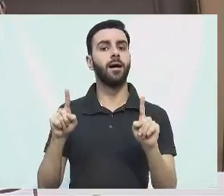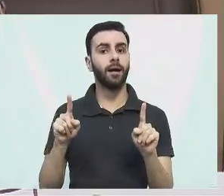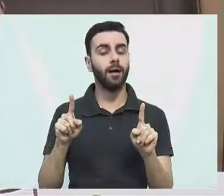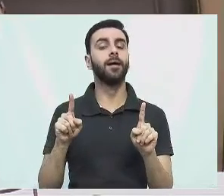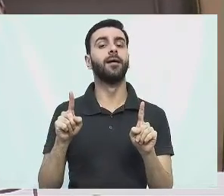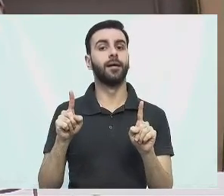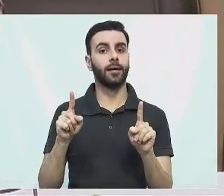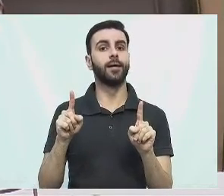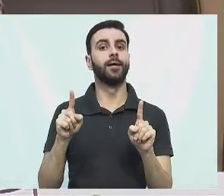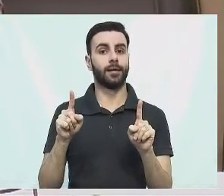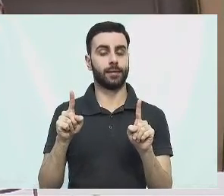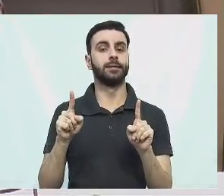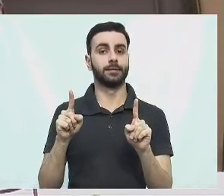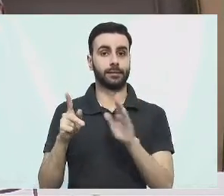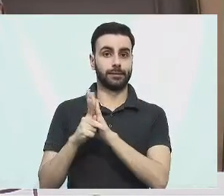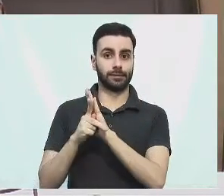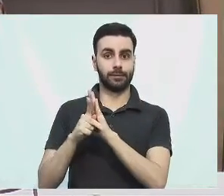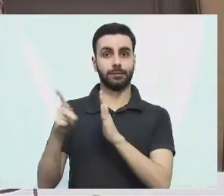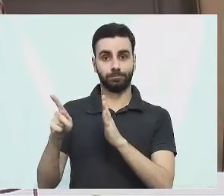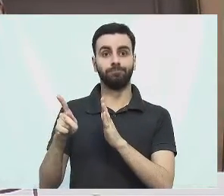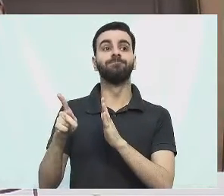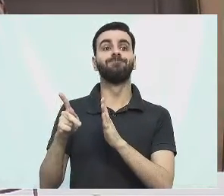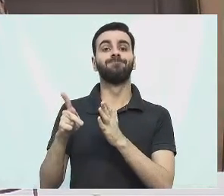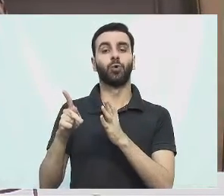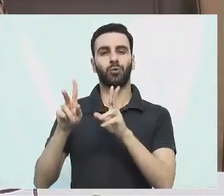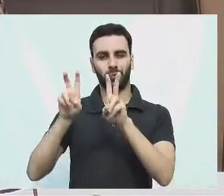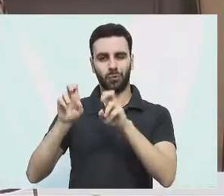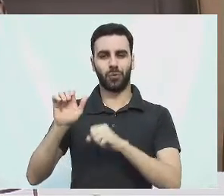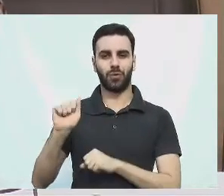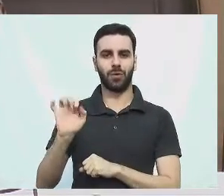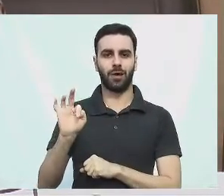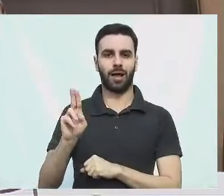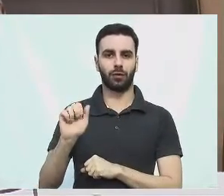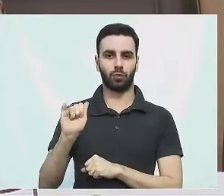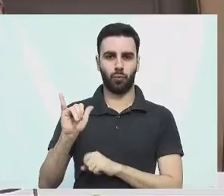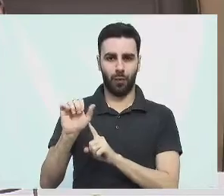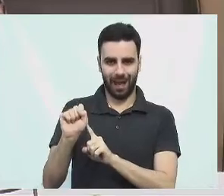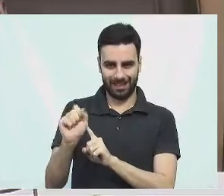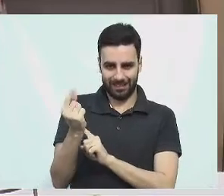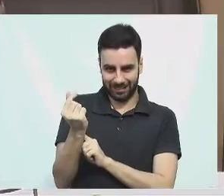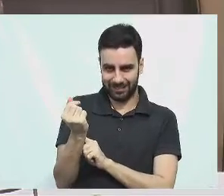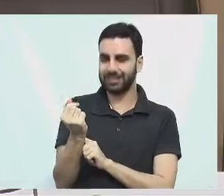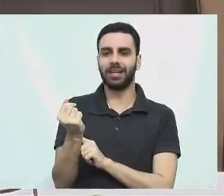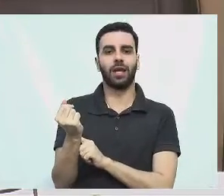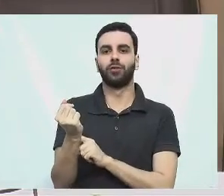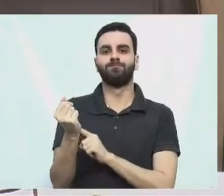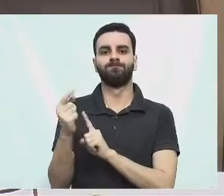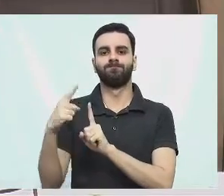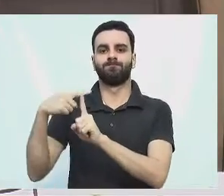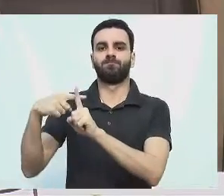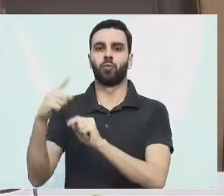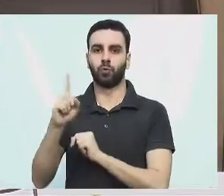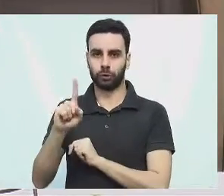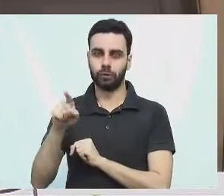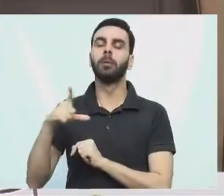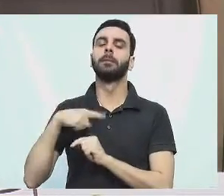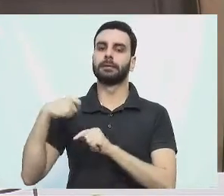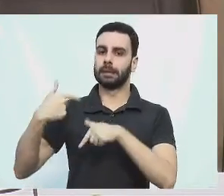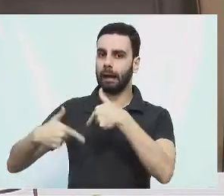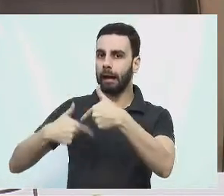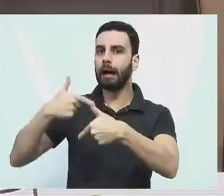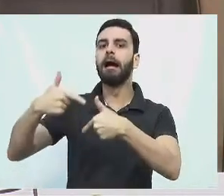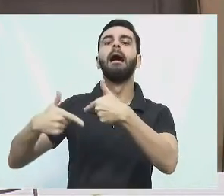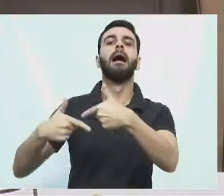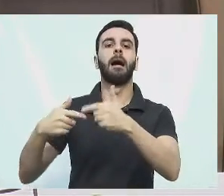em relação aos famosos atuais, a situação não é positiva, muito trabalho.